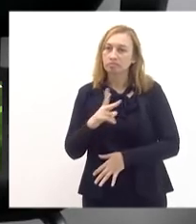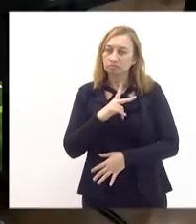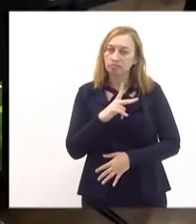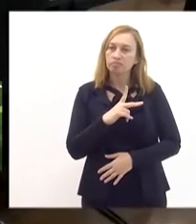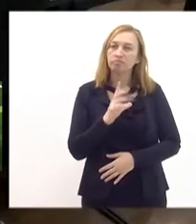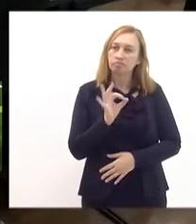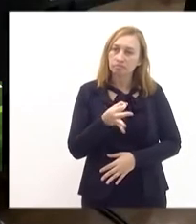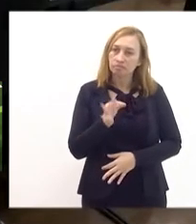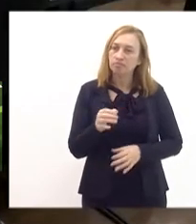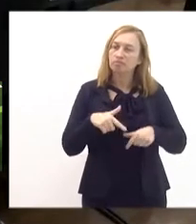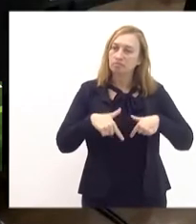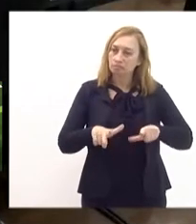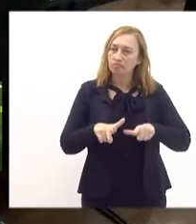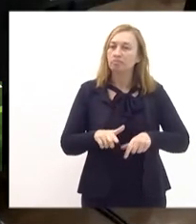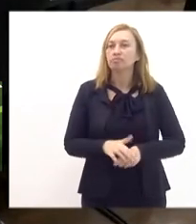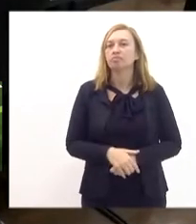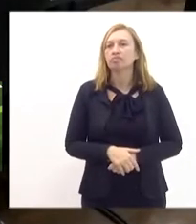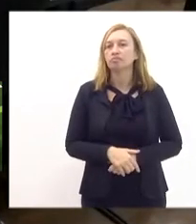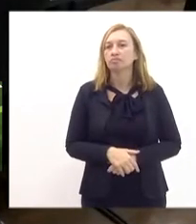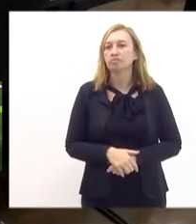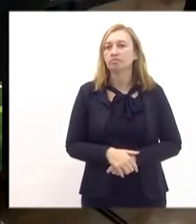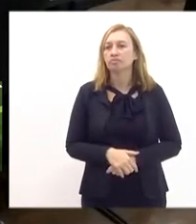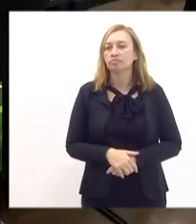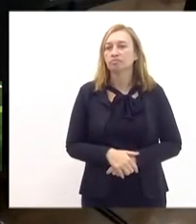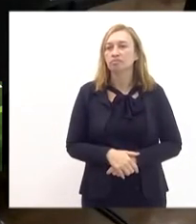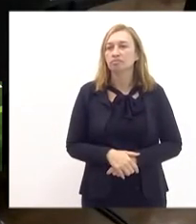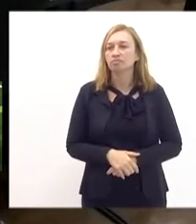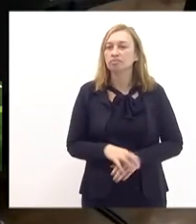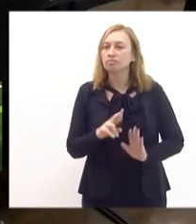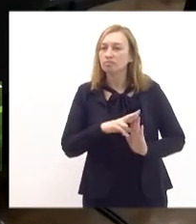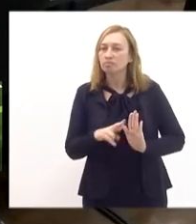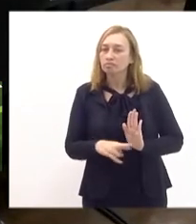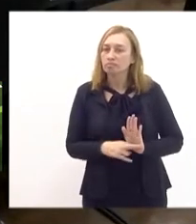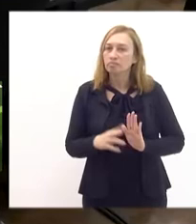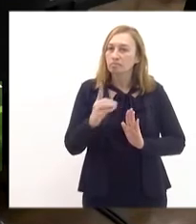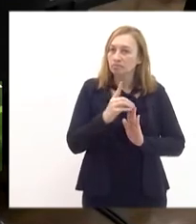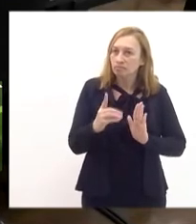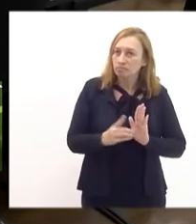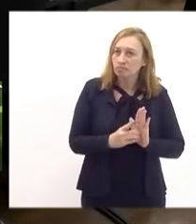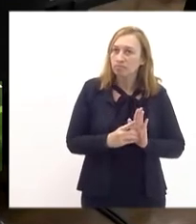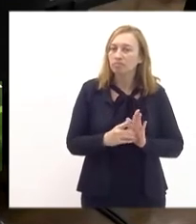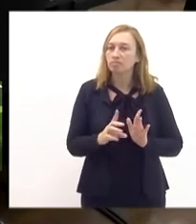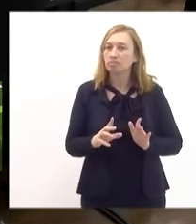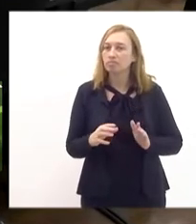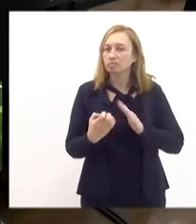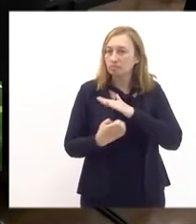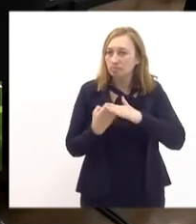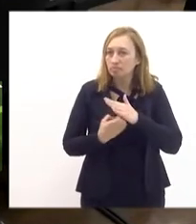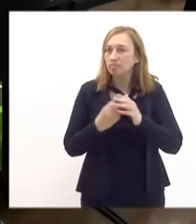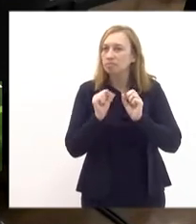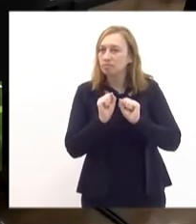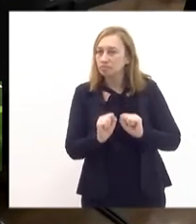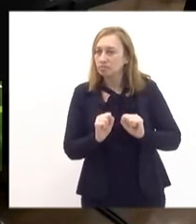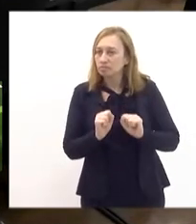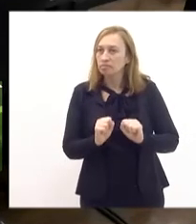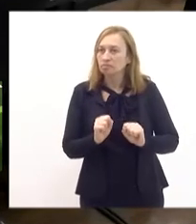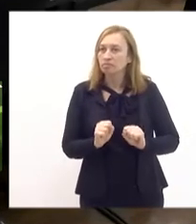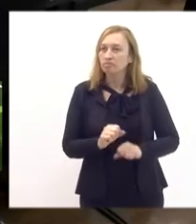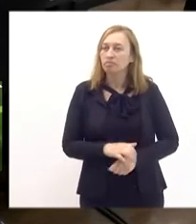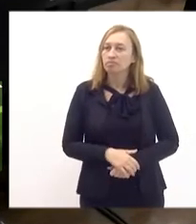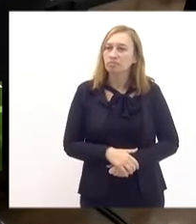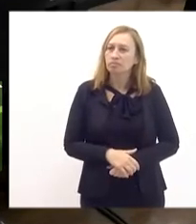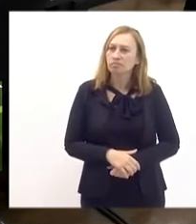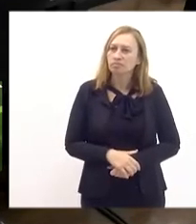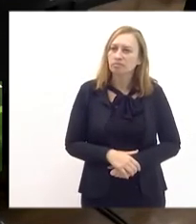de certificação. Mas com requisitos, talvez, no decreto para que essas empresas possam...